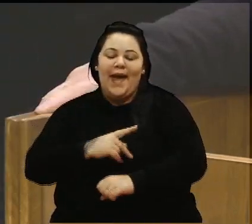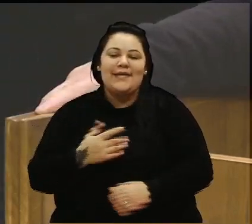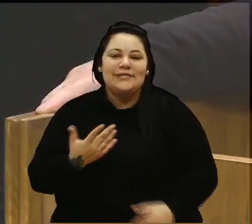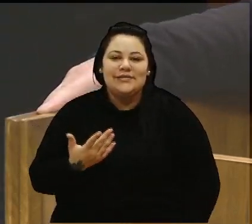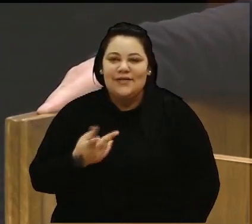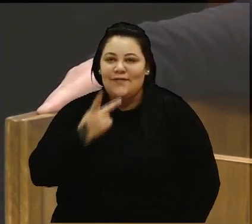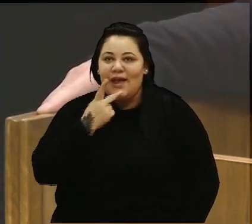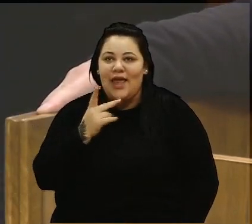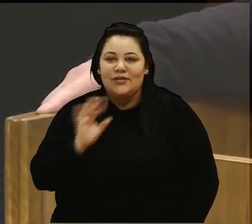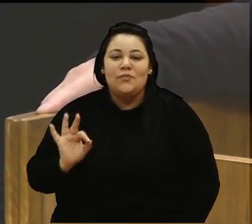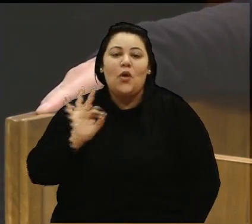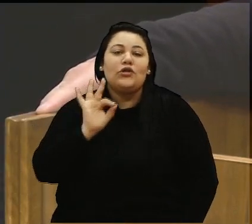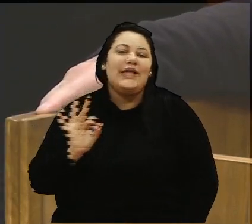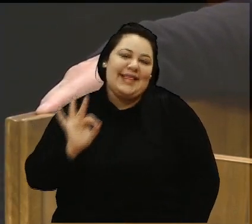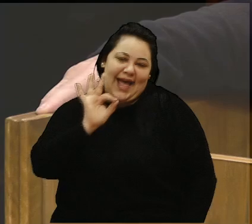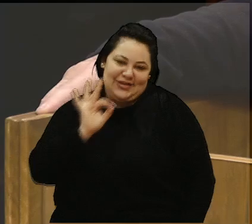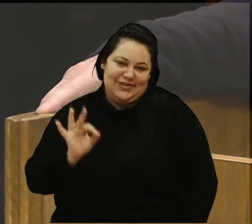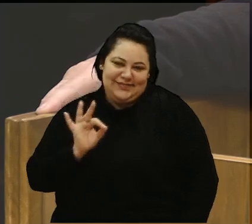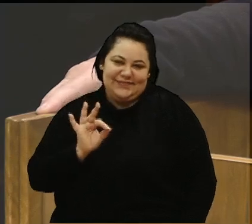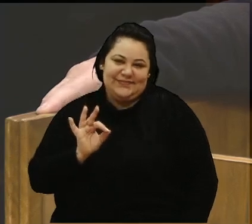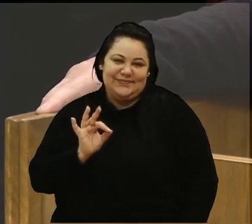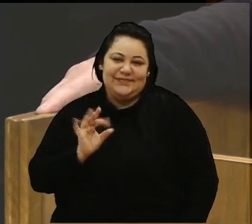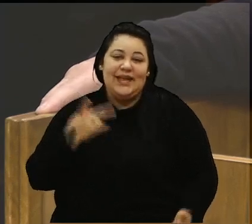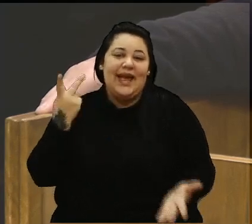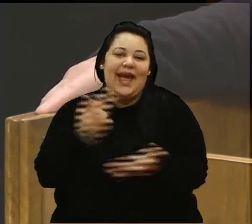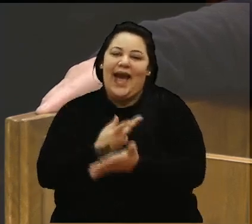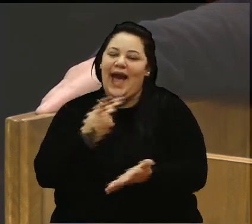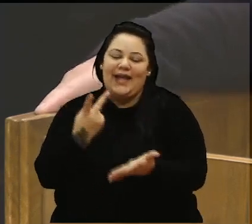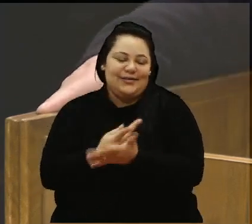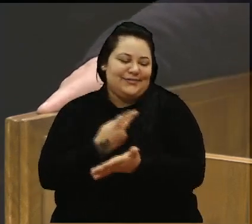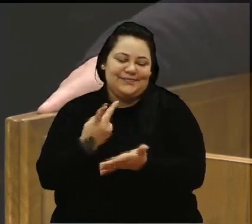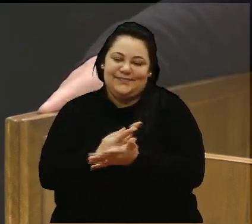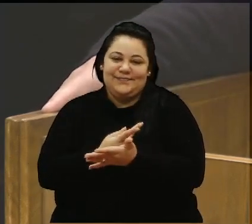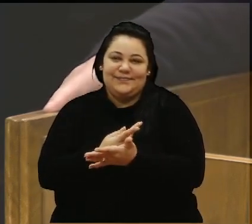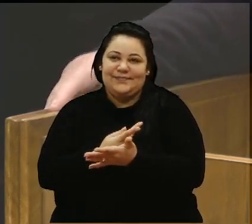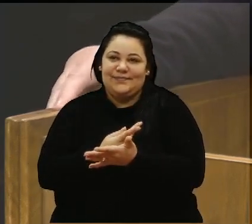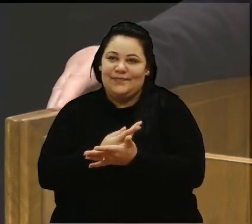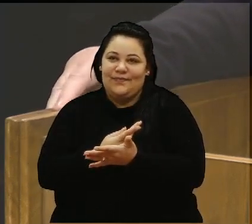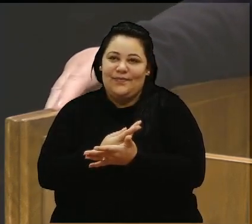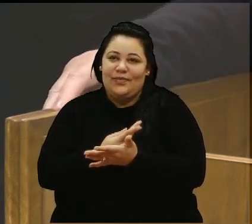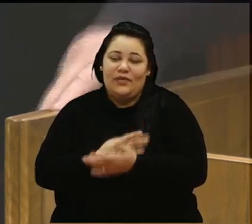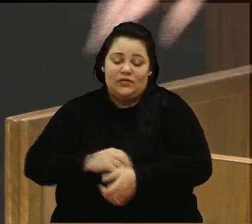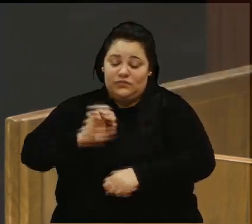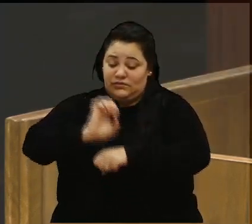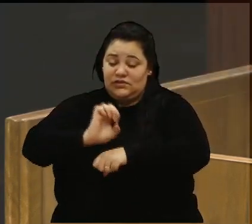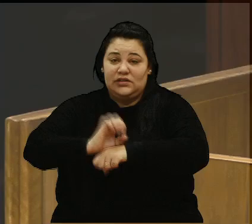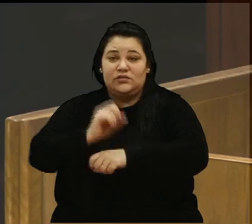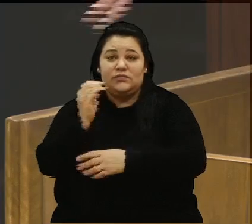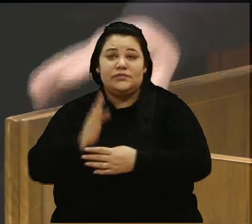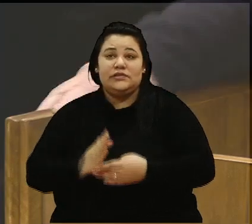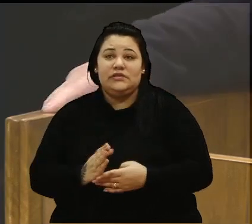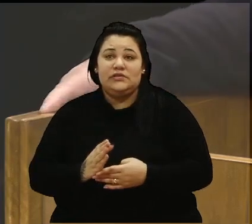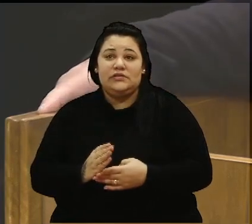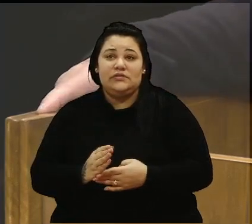da proporcionalidade. Então está errado ali, e o Estado brasileiro